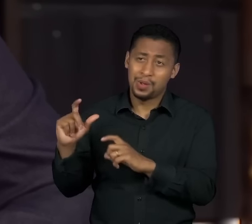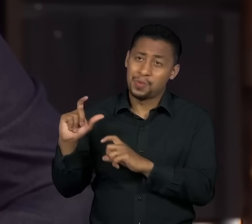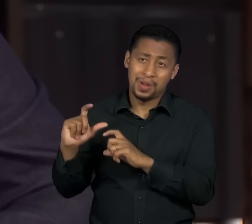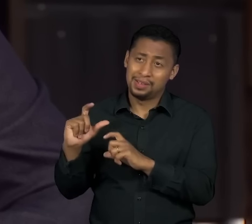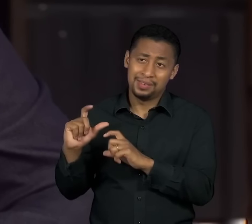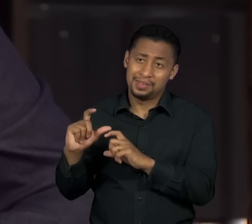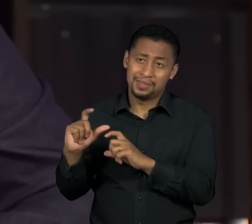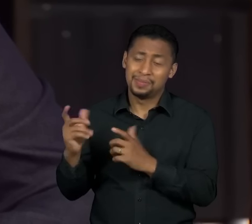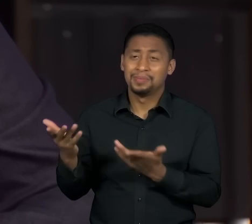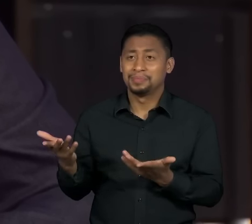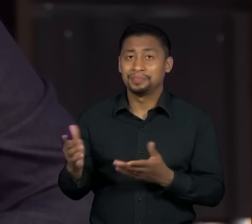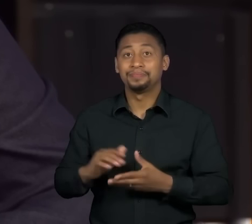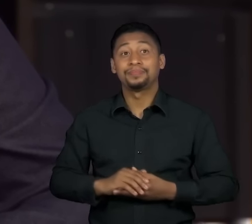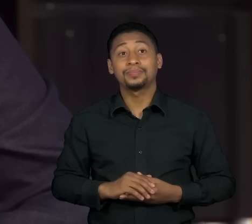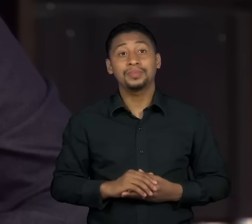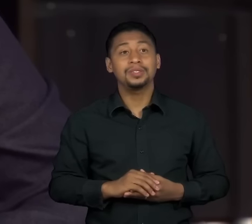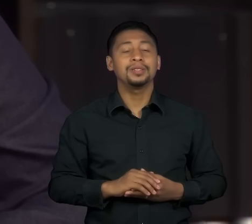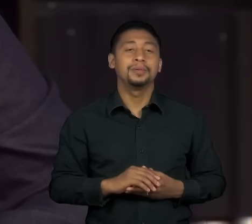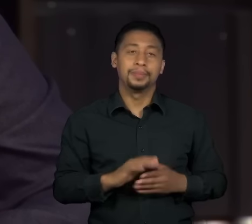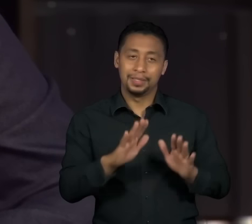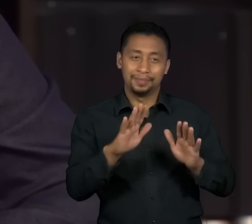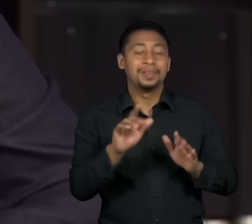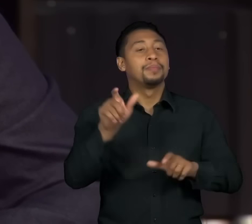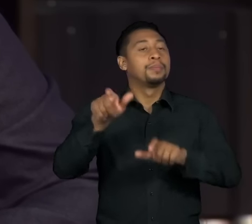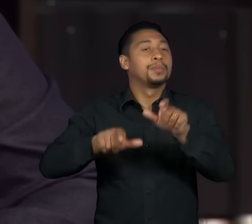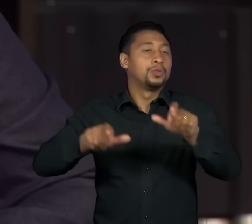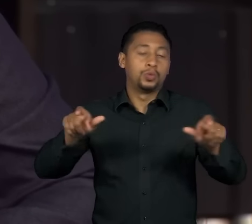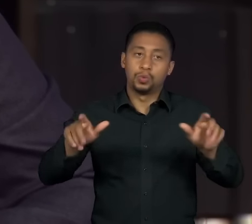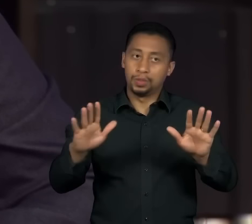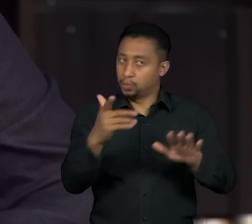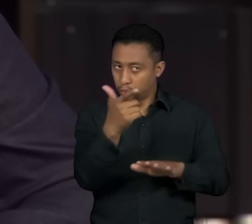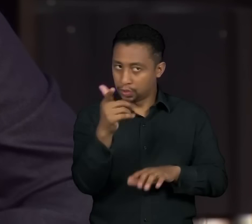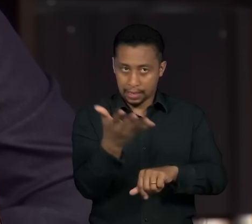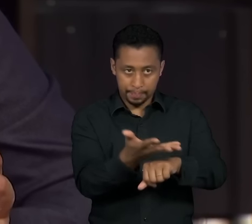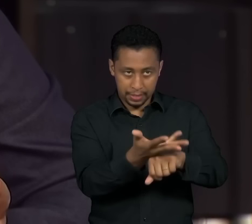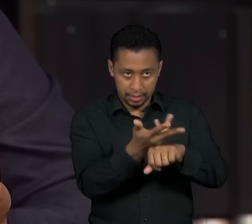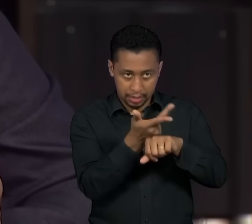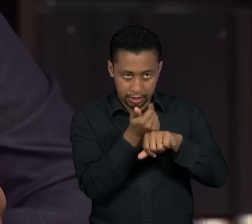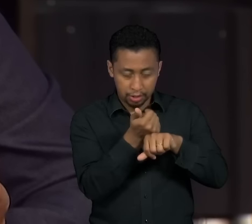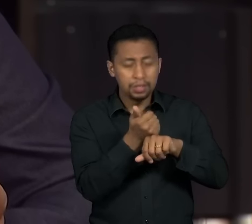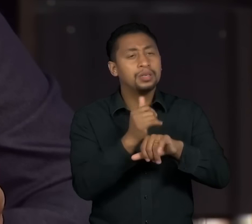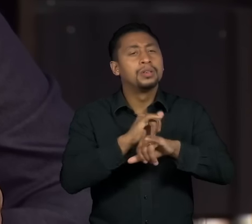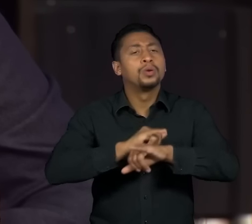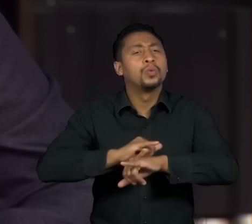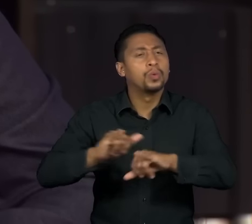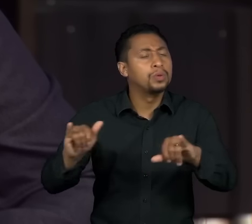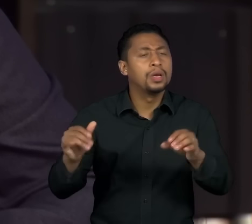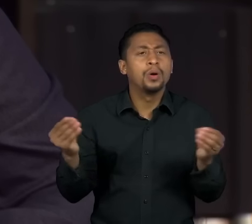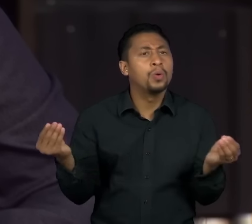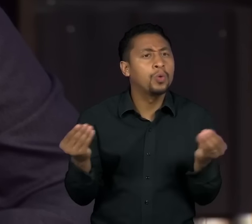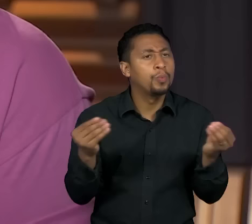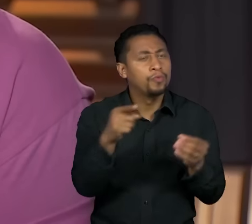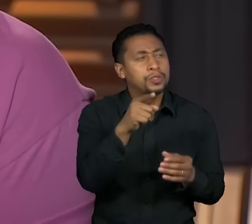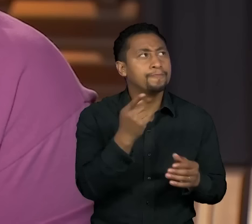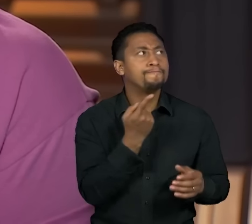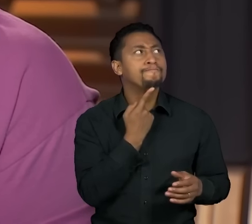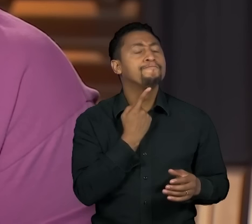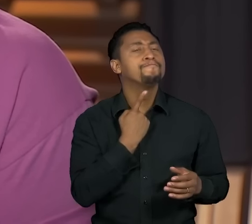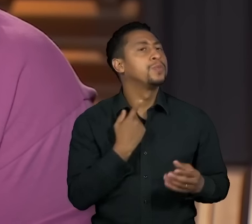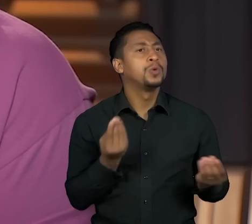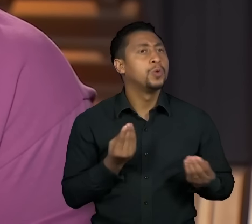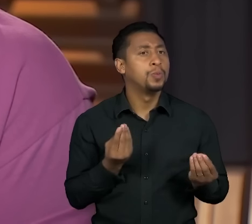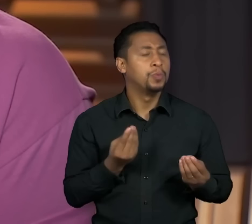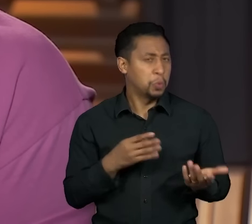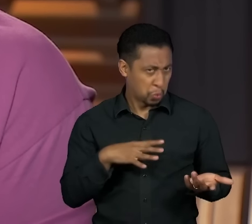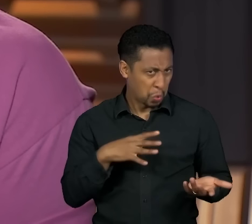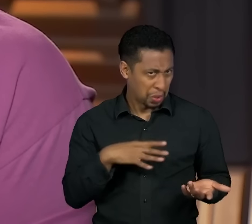Mas conta pra quem não tiver a sua habilidade. Você foi fazer o quê? Você foi olhar com coragem. Sim, porque eu não tinha